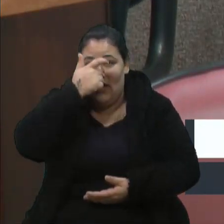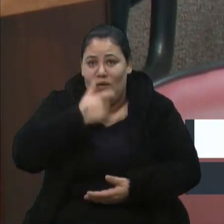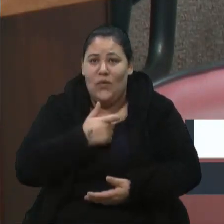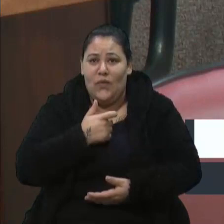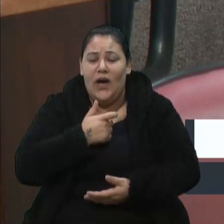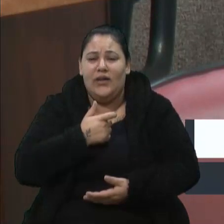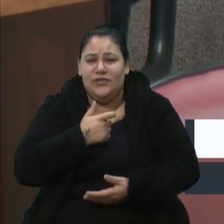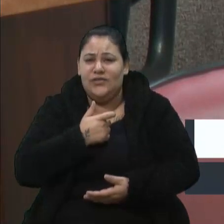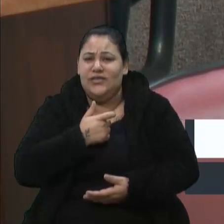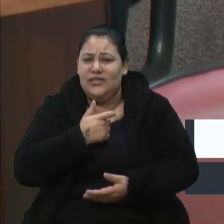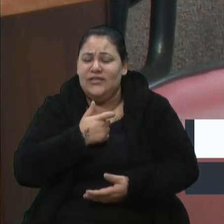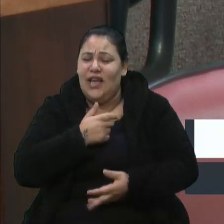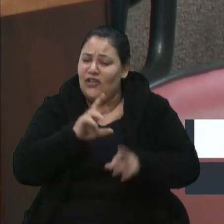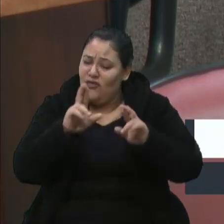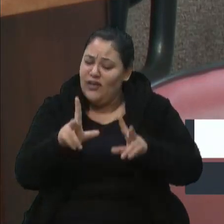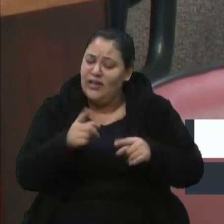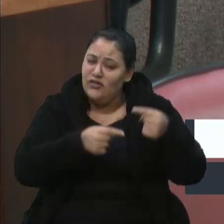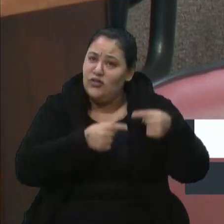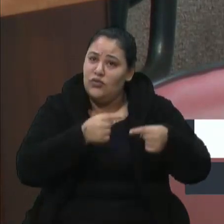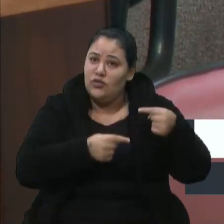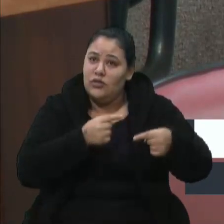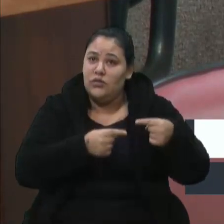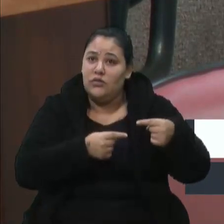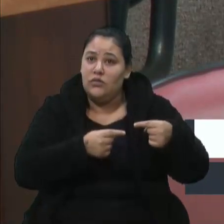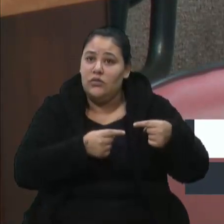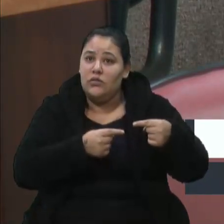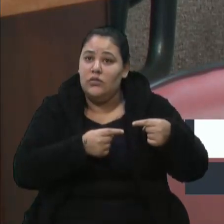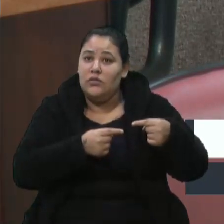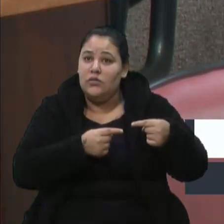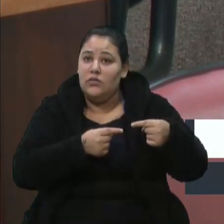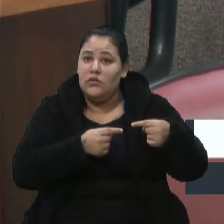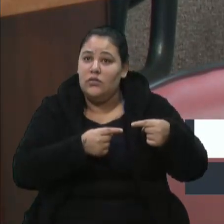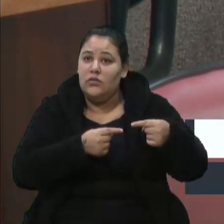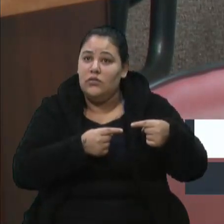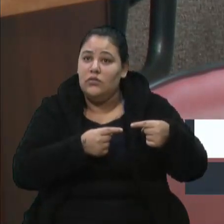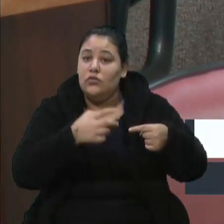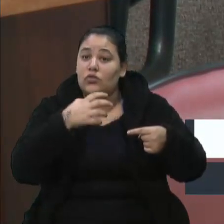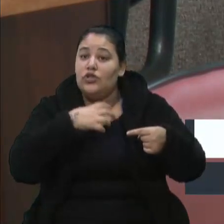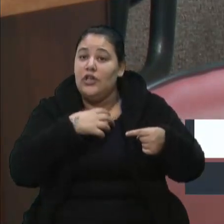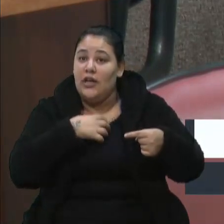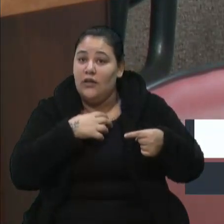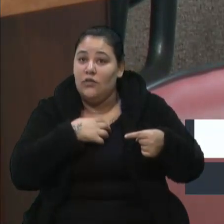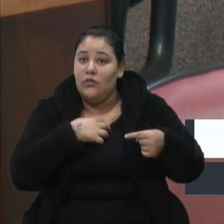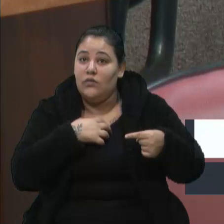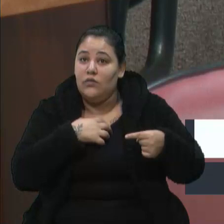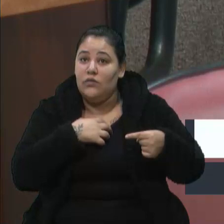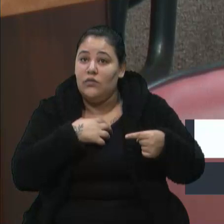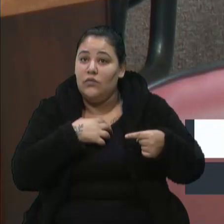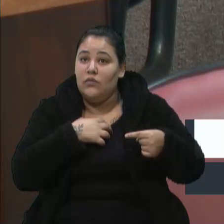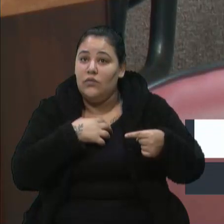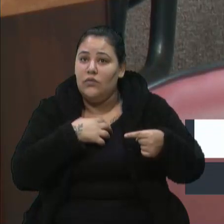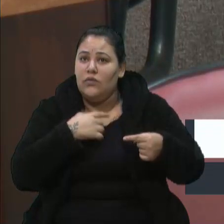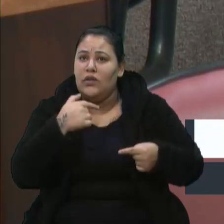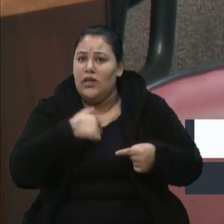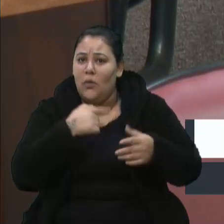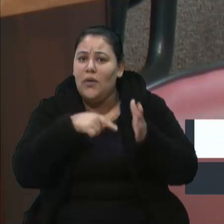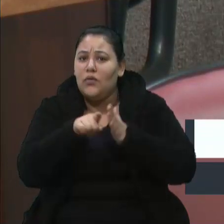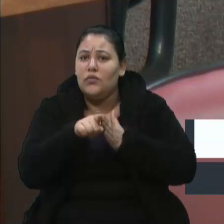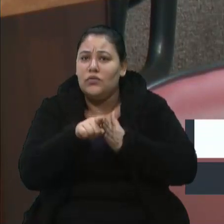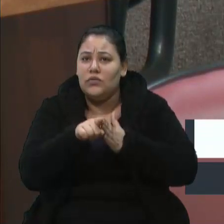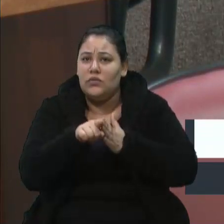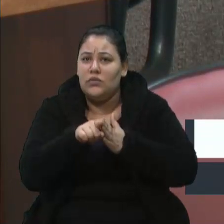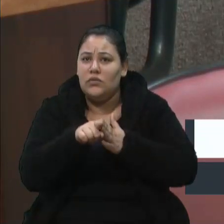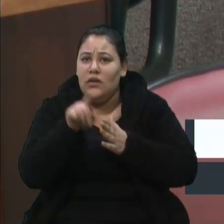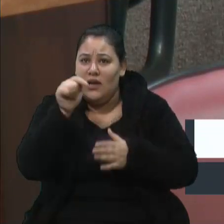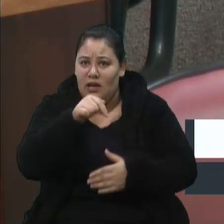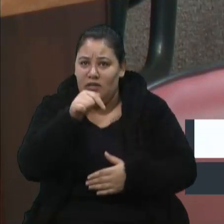agressão, praticamente. Então, não, da forma desrespeitosa como o senhor falou. E eu lhe pergunto, é essa